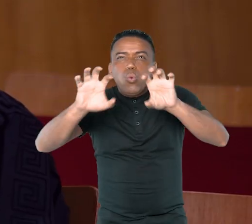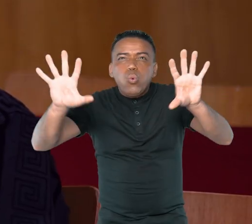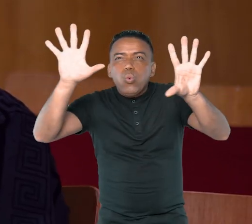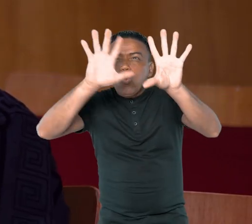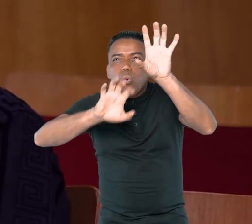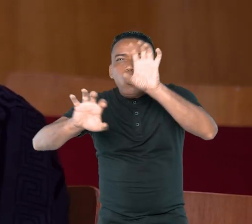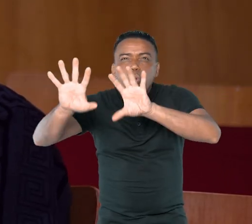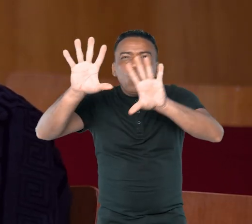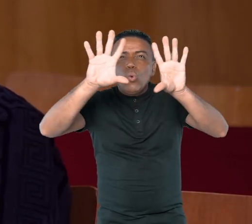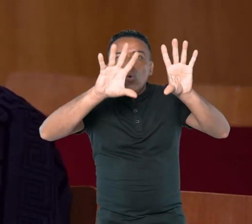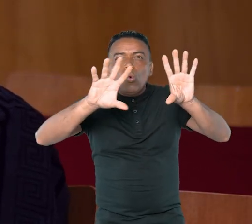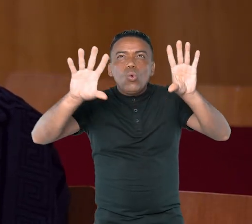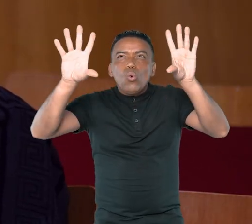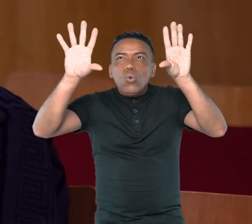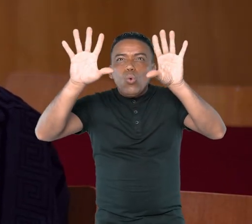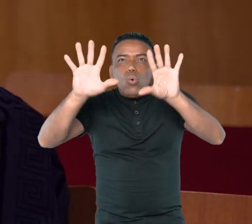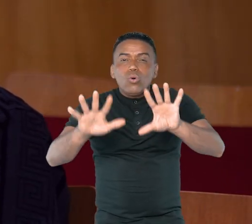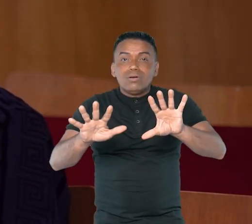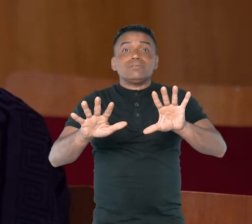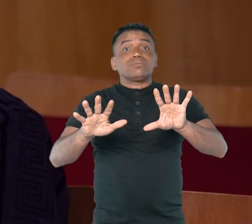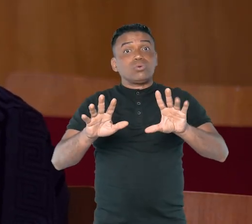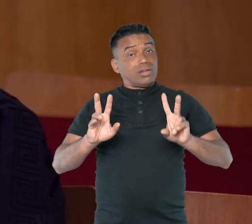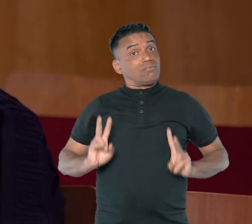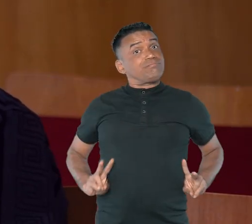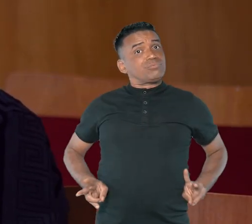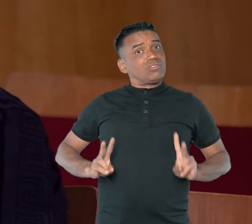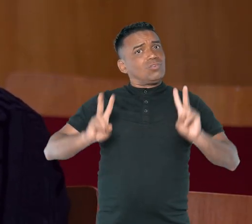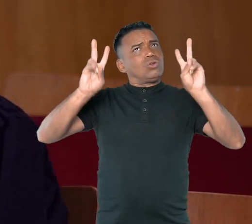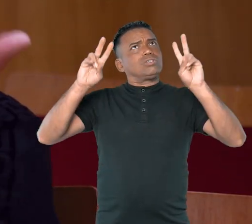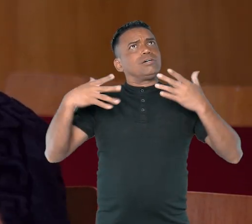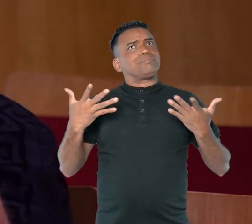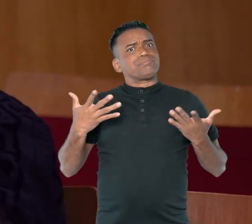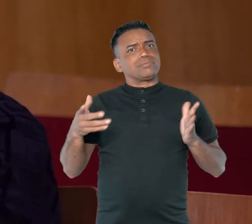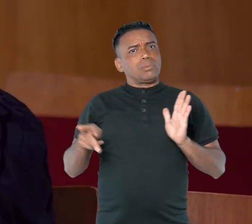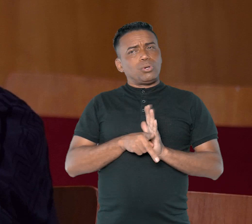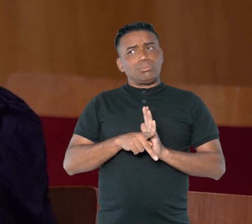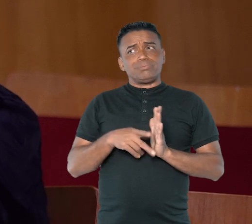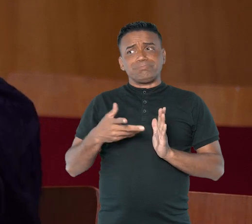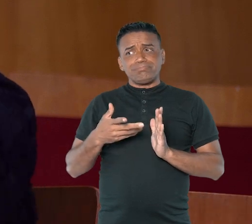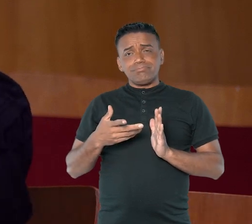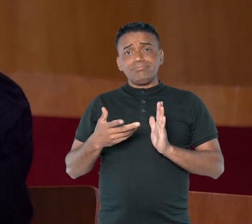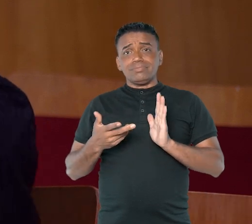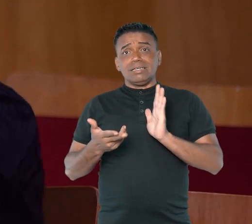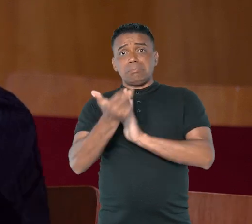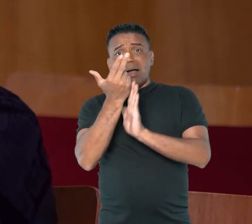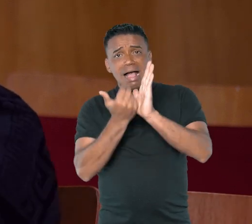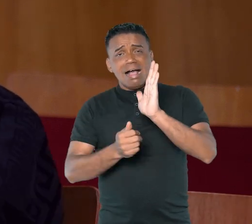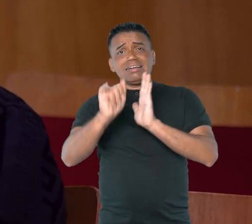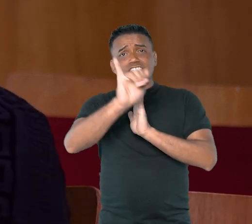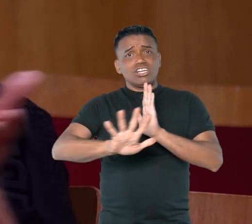mítica. Então, eu queria valorizar o aspecto além do aspecto gráfico, as fotos